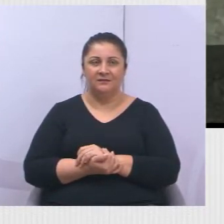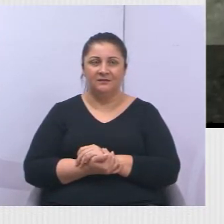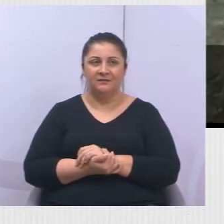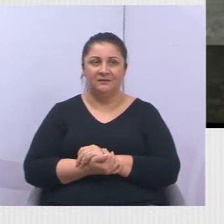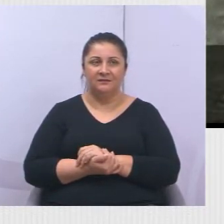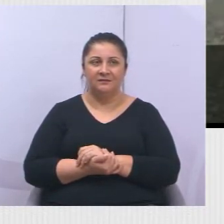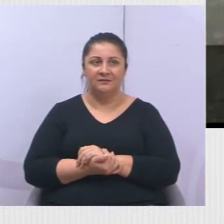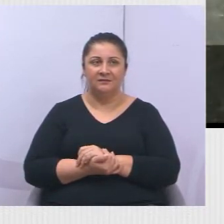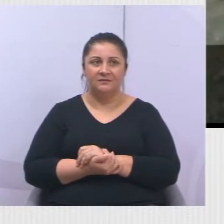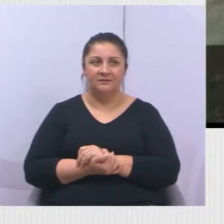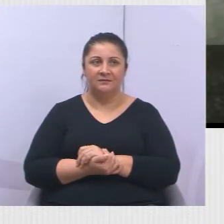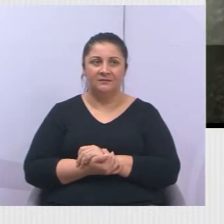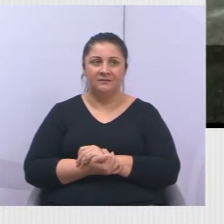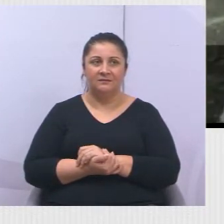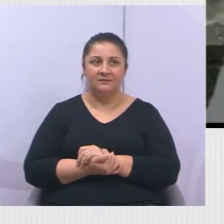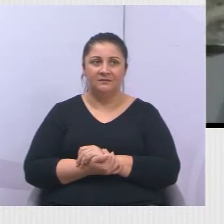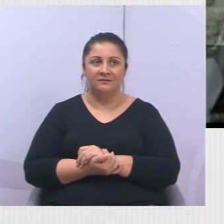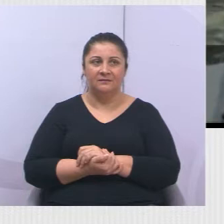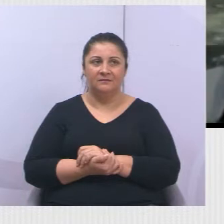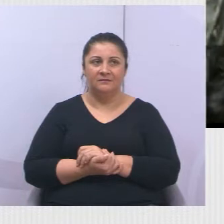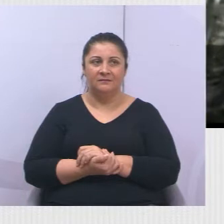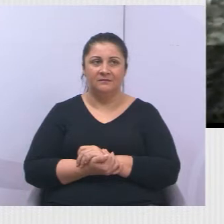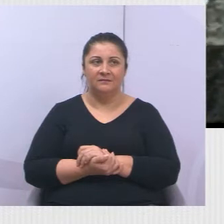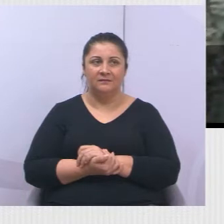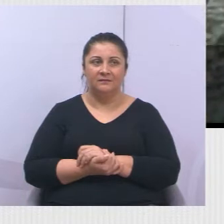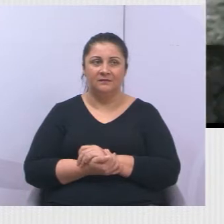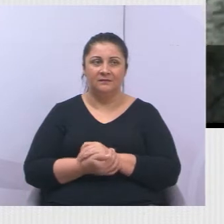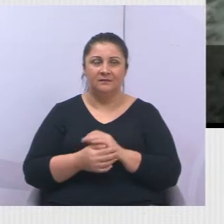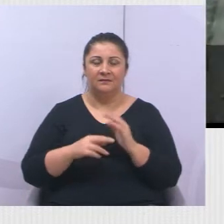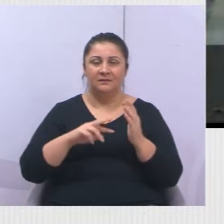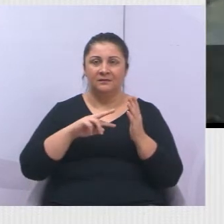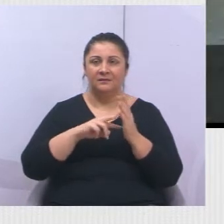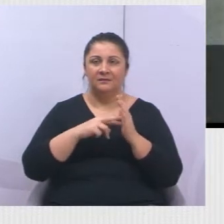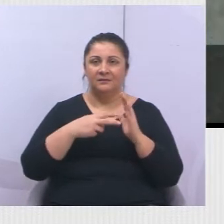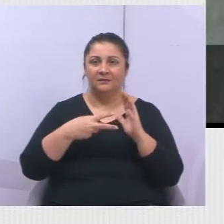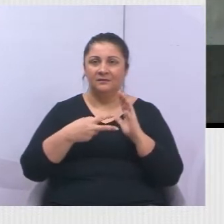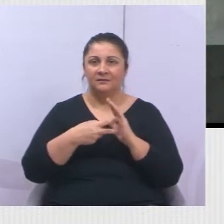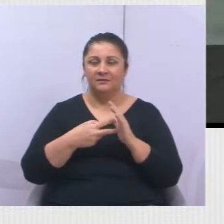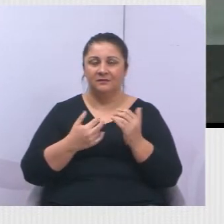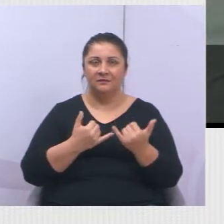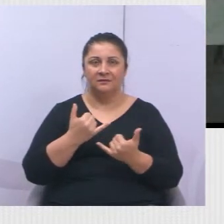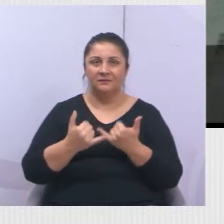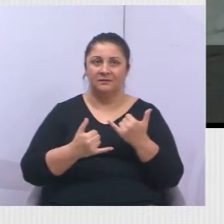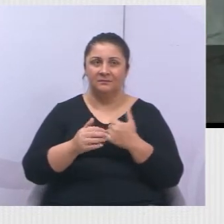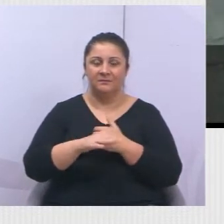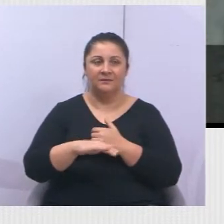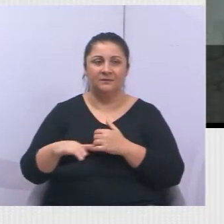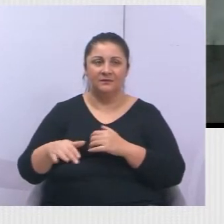ó. Isso que é brincar com as crianças, olha o vereador andando de bicicleta.